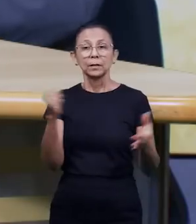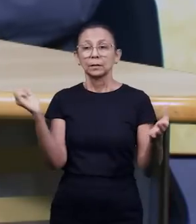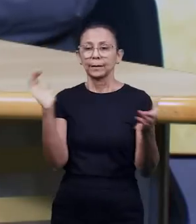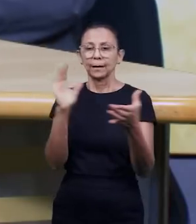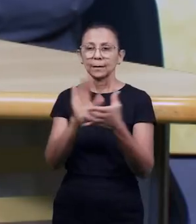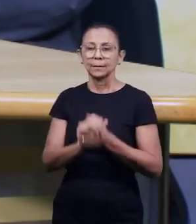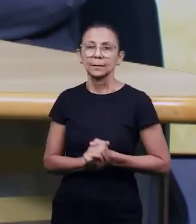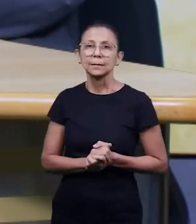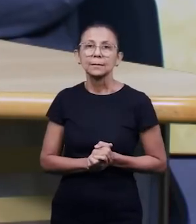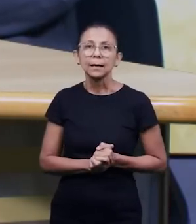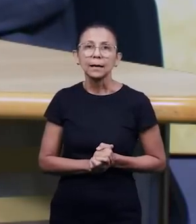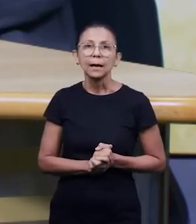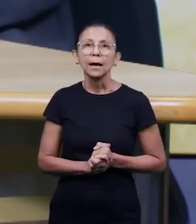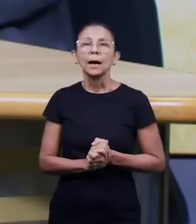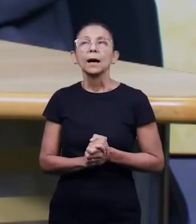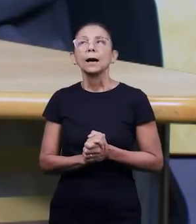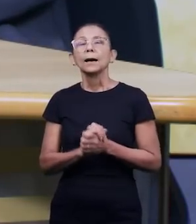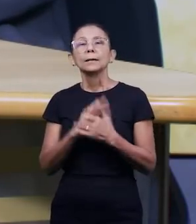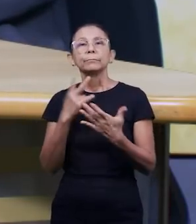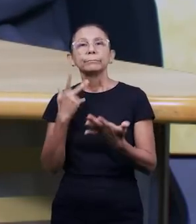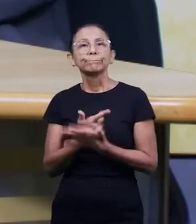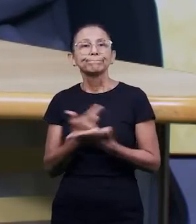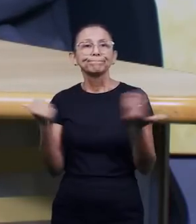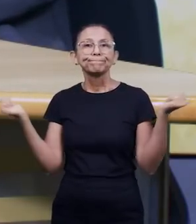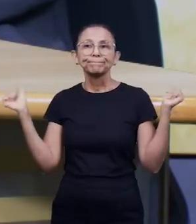dom familiar.